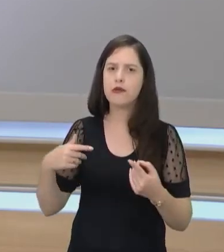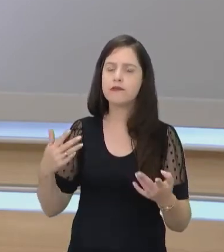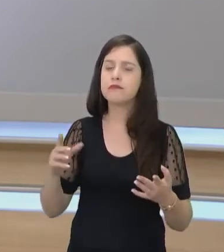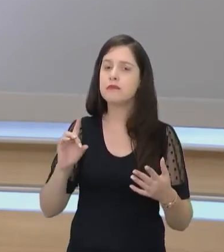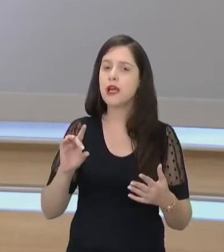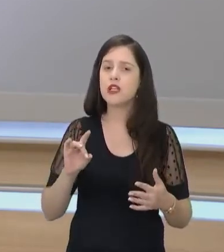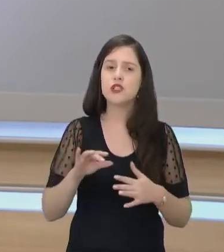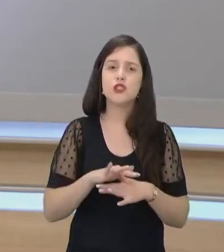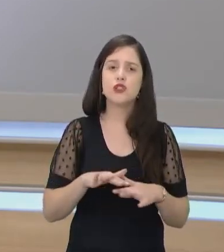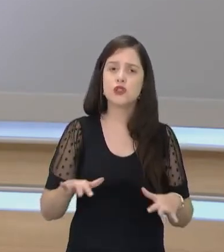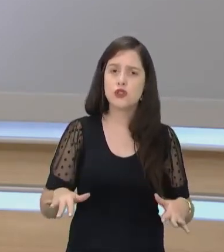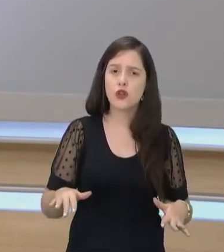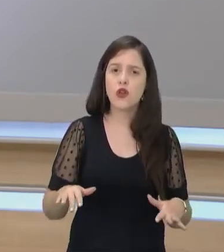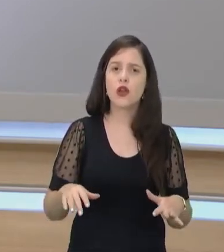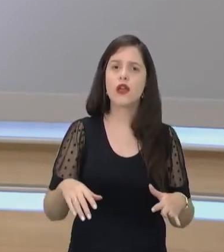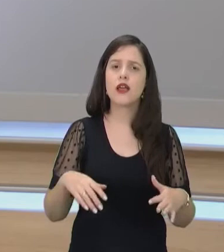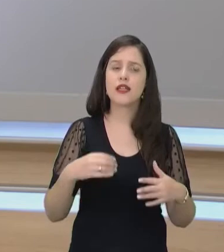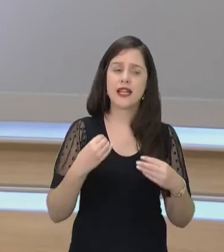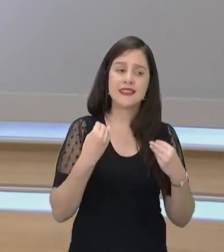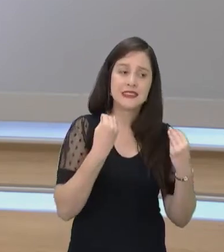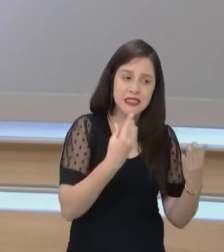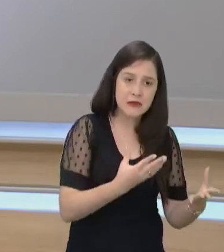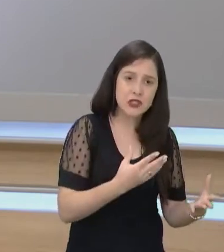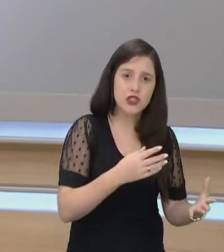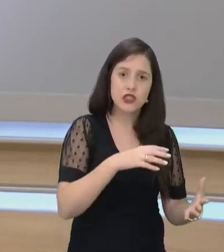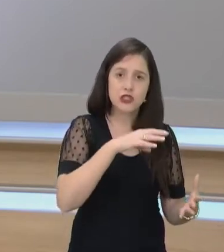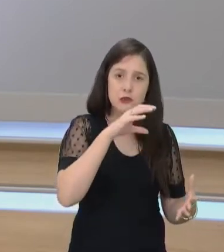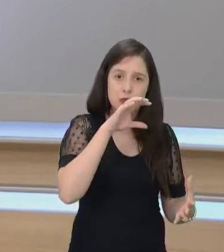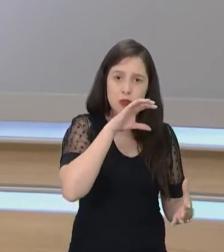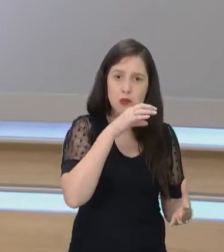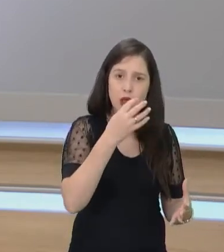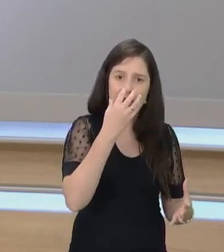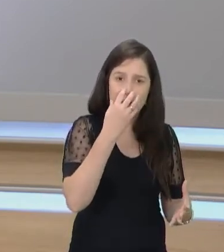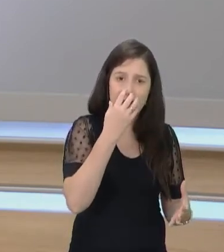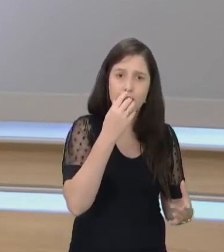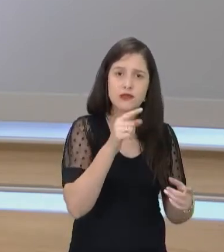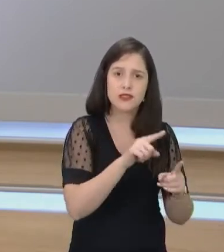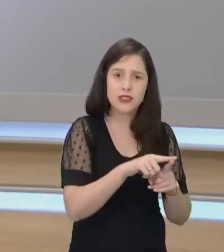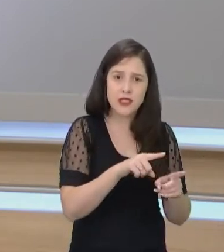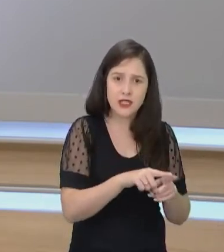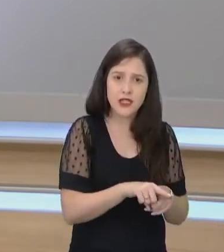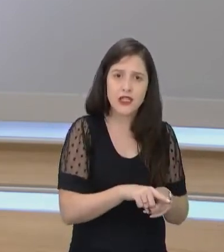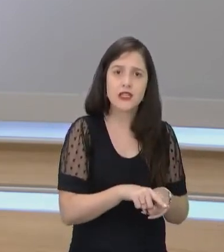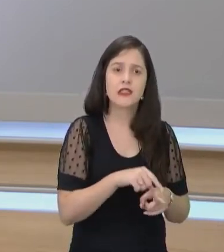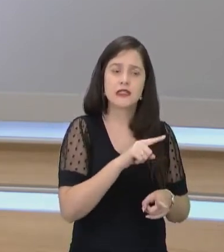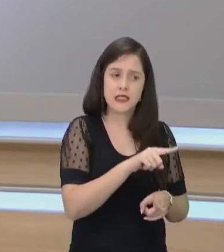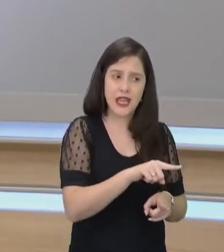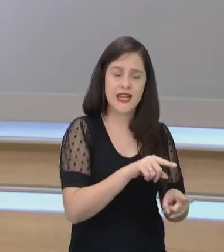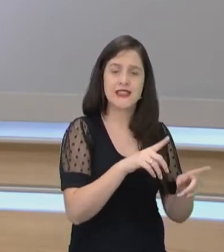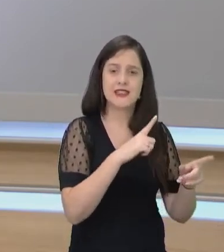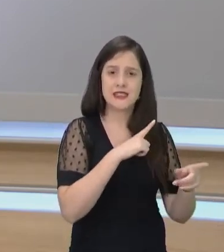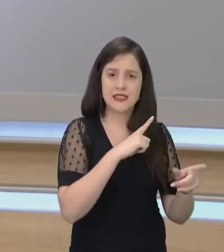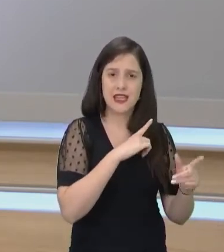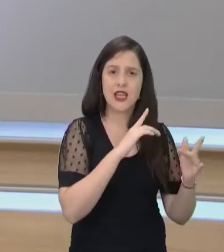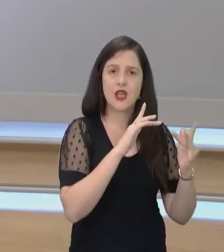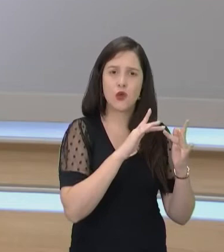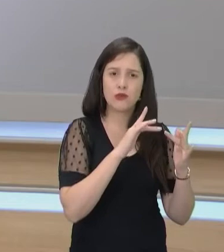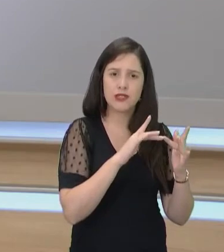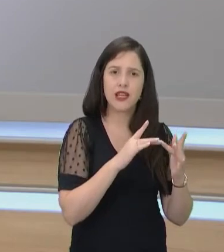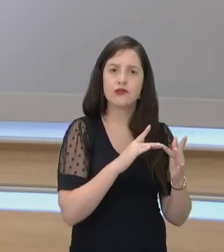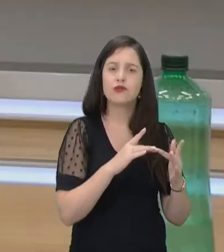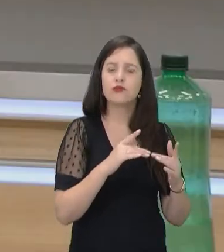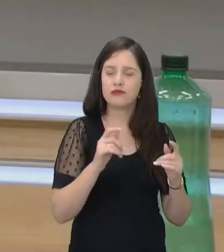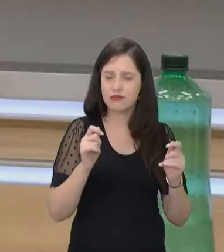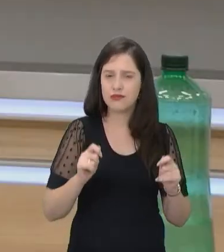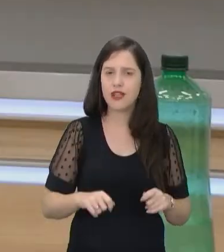da gente estar alimentando esses animais, mas a gente também está fazendo com que esses animais tenham contato com muito material contaminado.